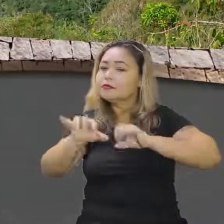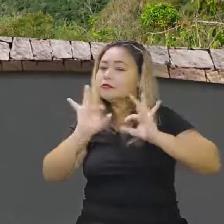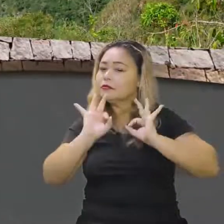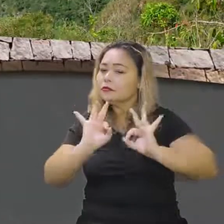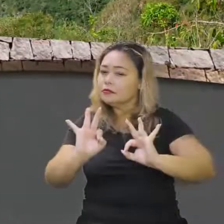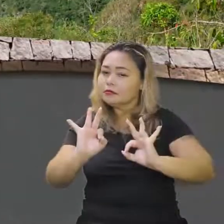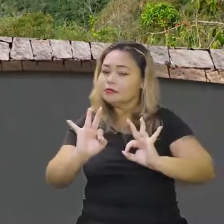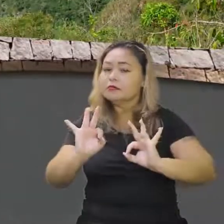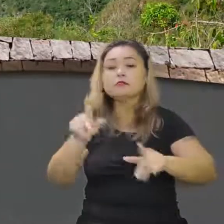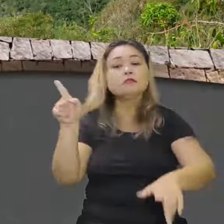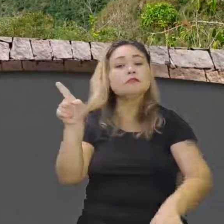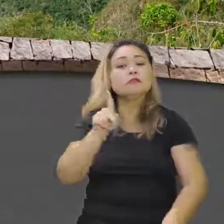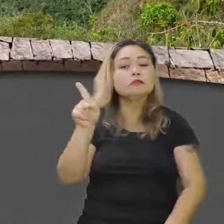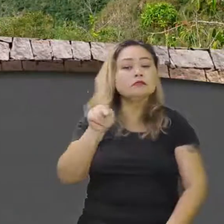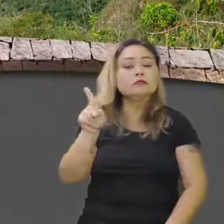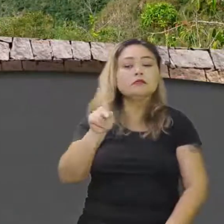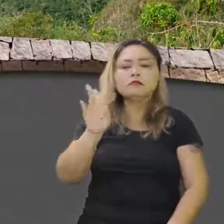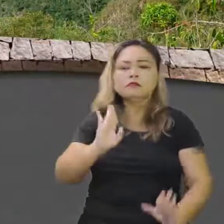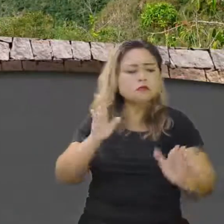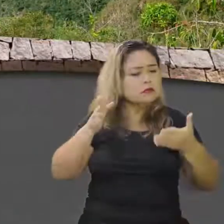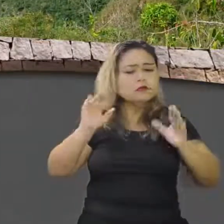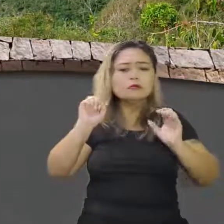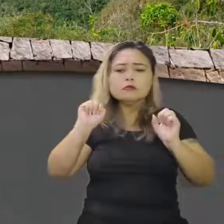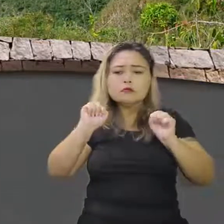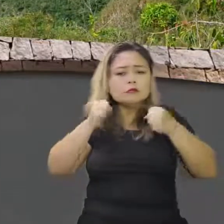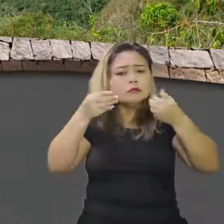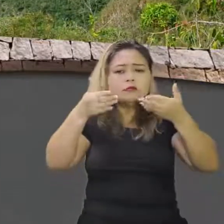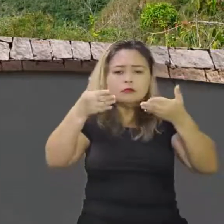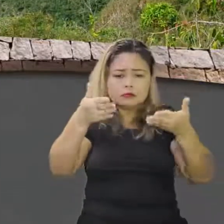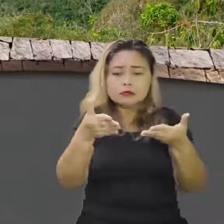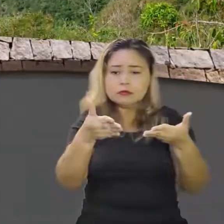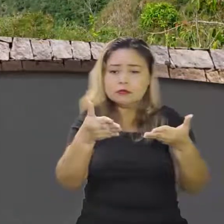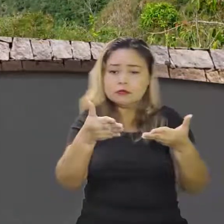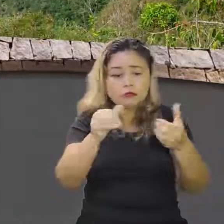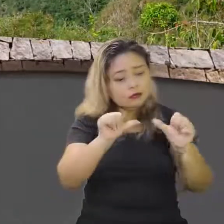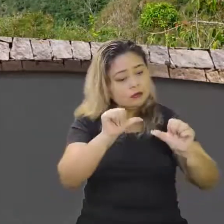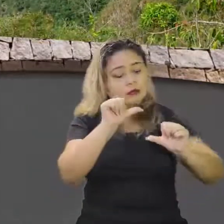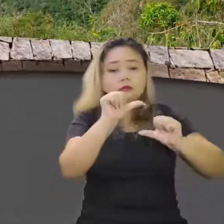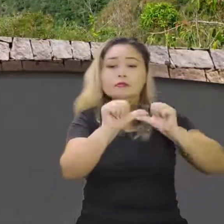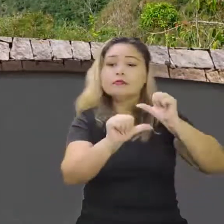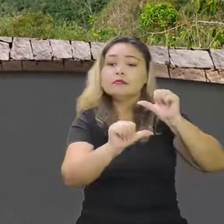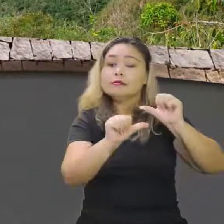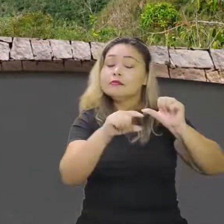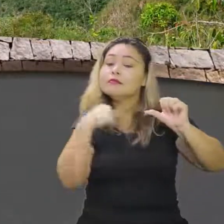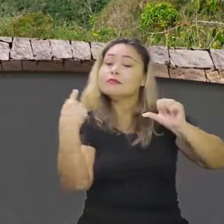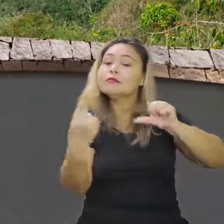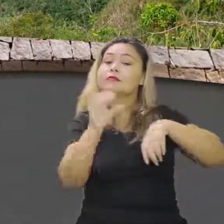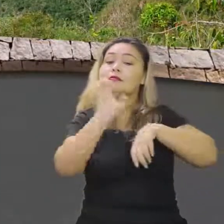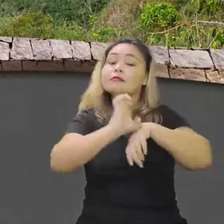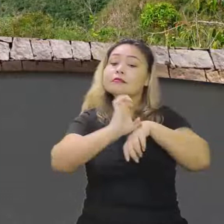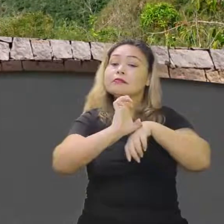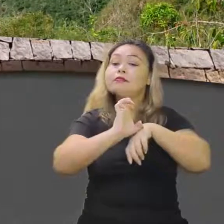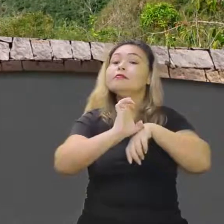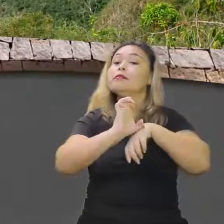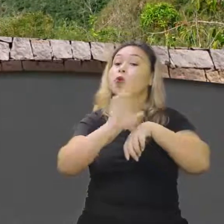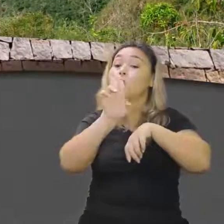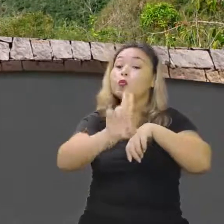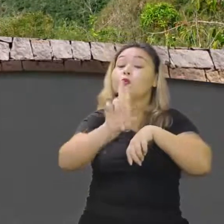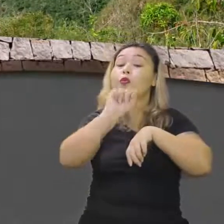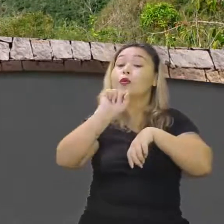qualidade, com professores que se dedicam a transformar esse Estado através da